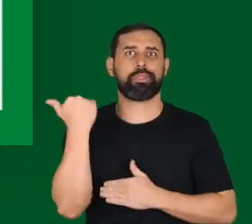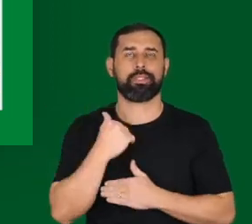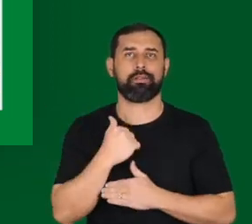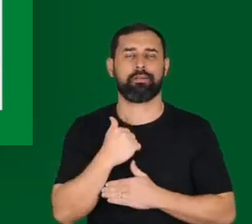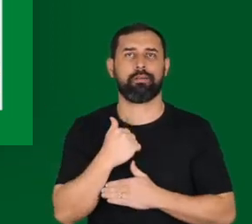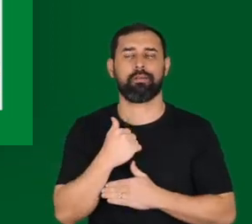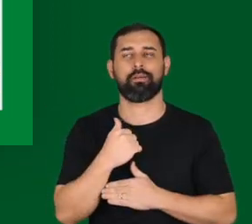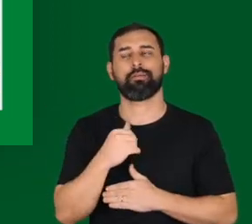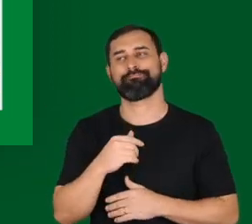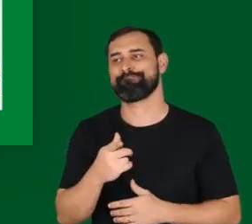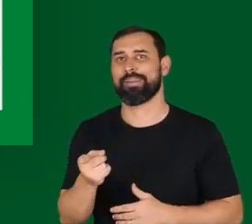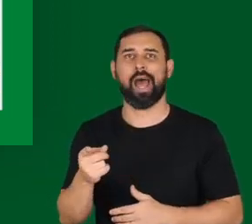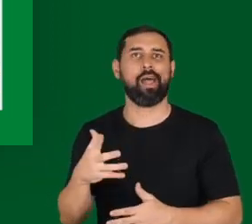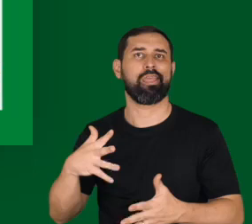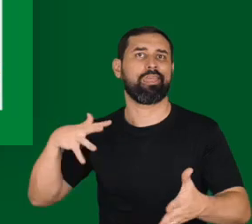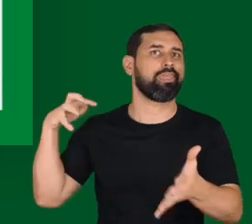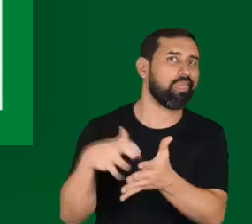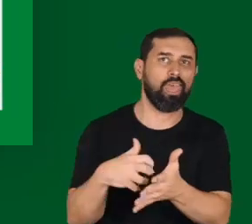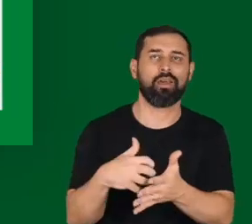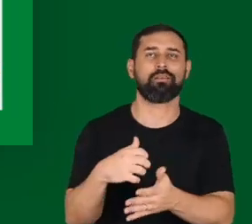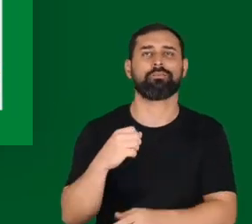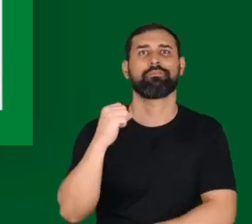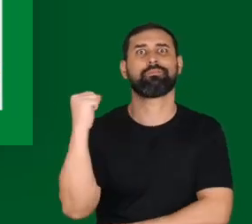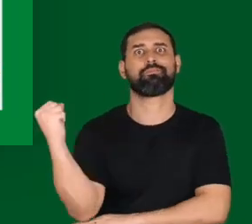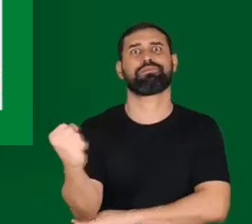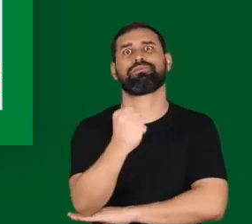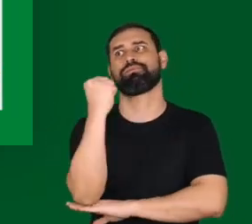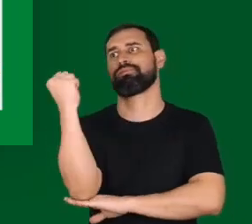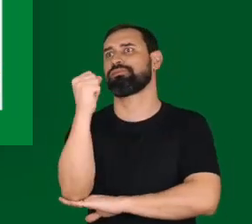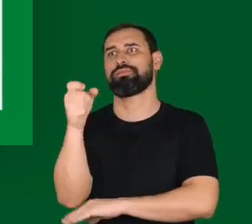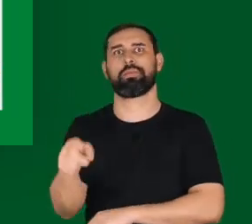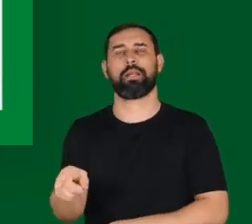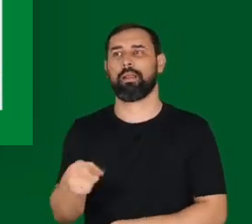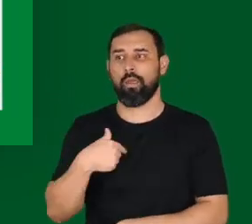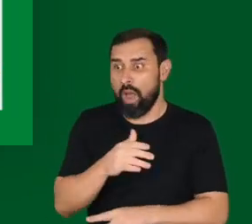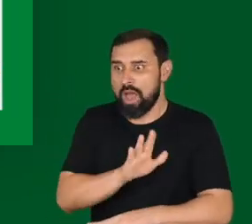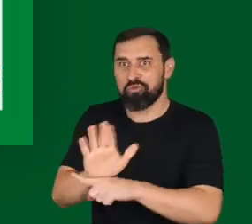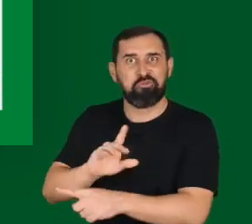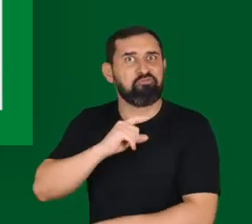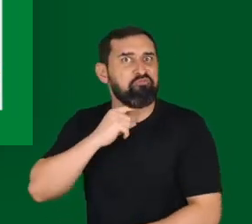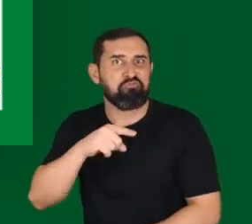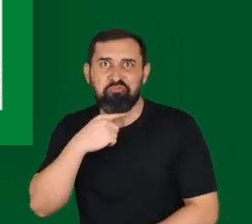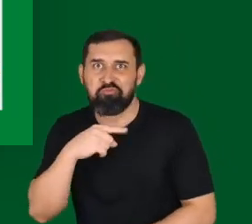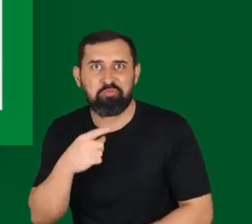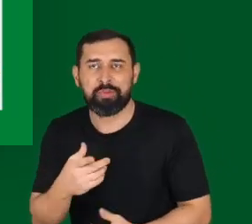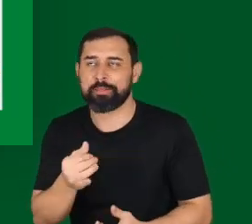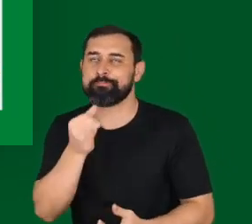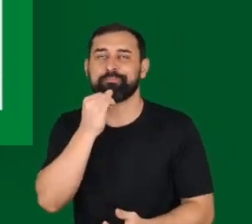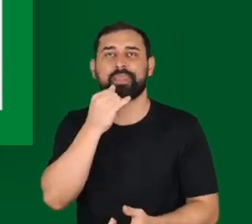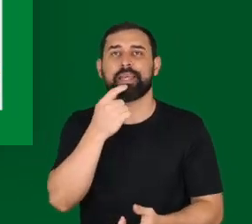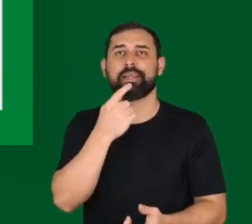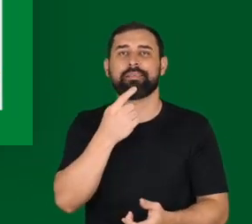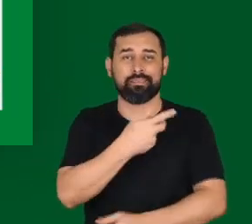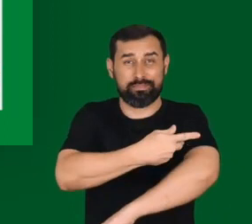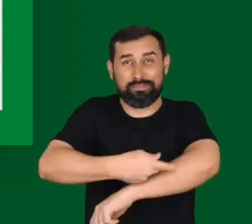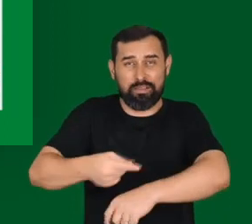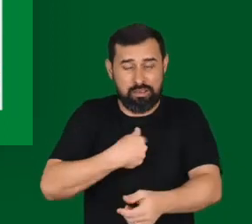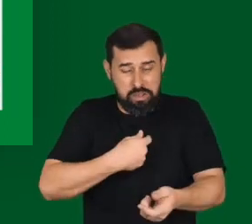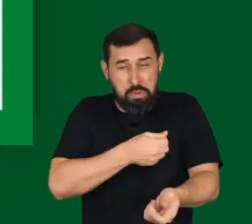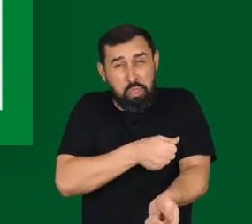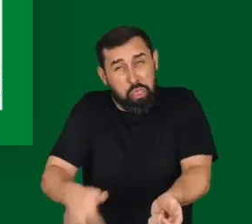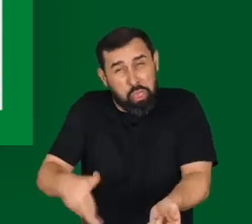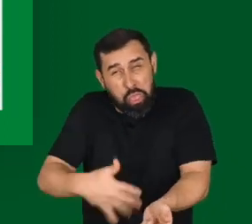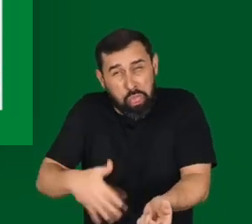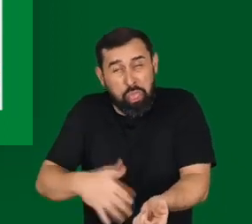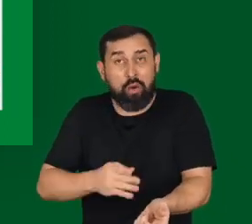muito graves que não teria nada a se fazer na cena, como a laceração central, comprometimento de grandes